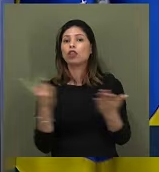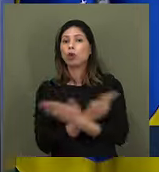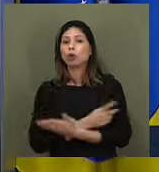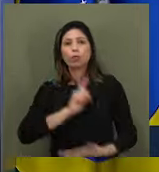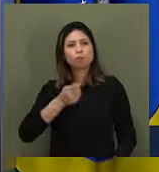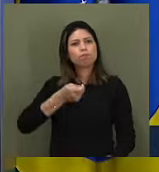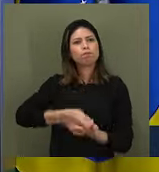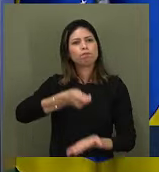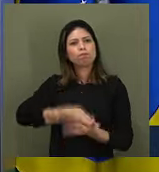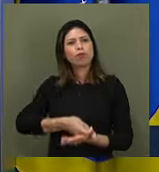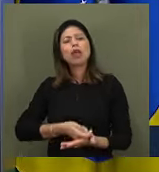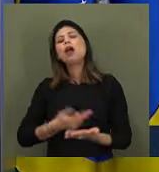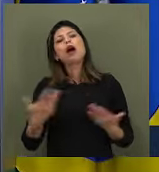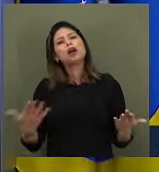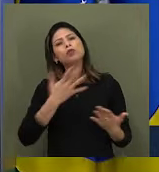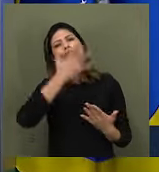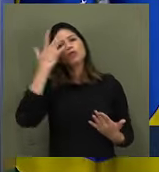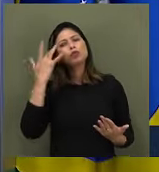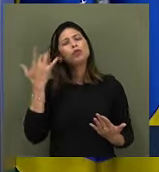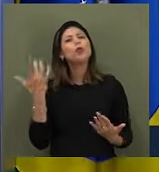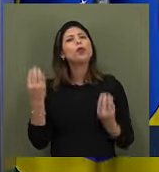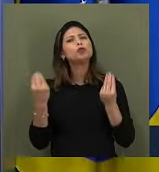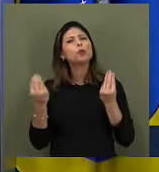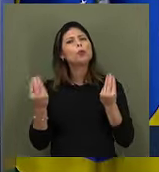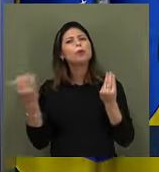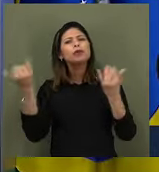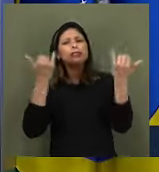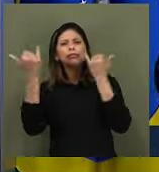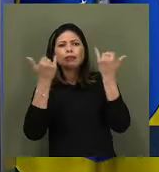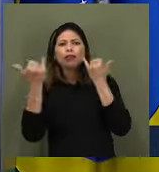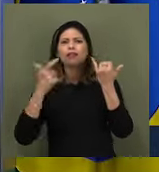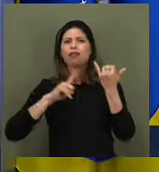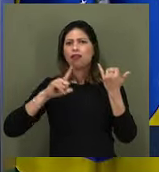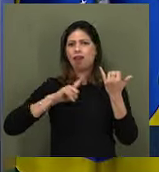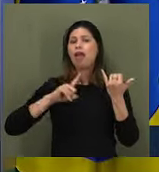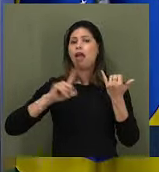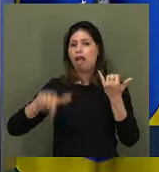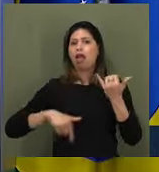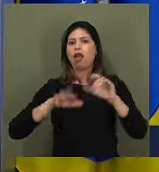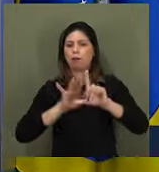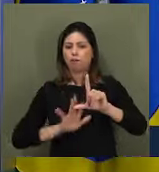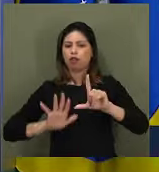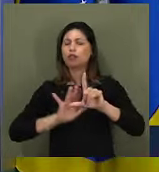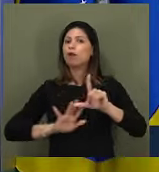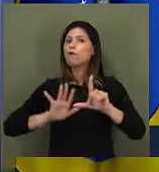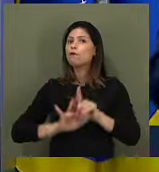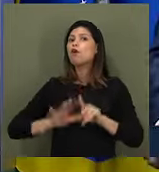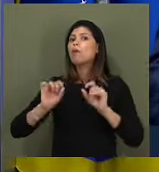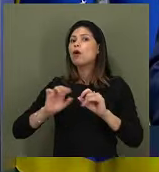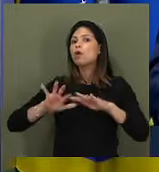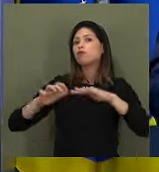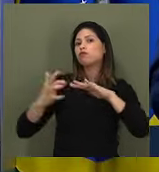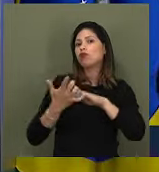as pessoas ainda conseguem ser bem informadas por plataformas como x que resiste em não aderir ao